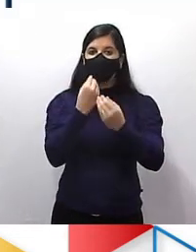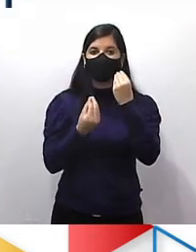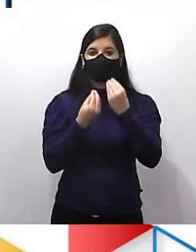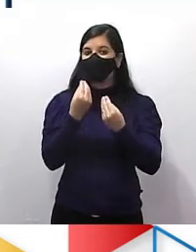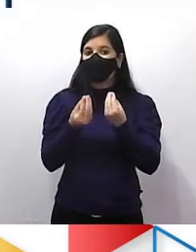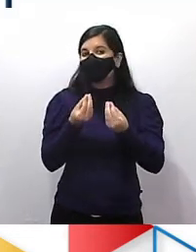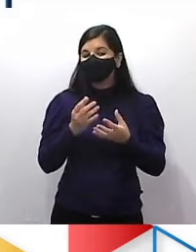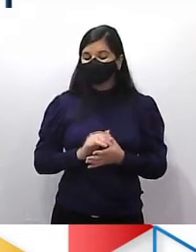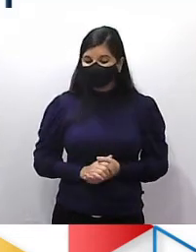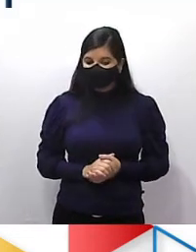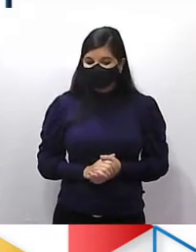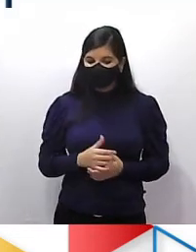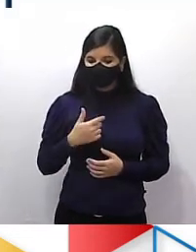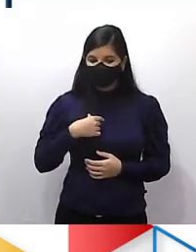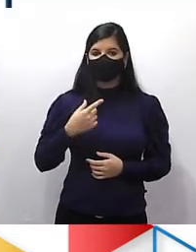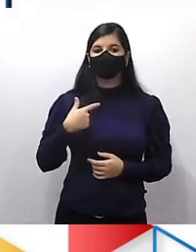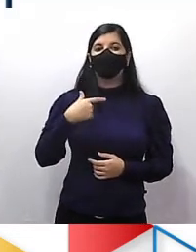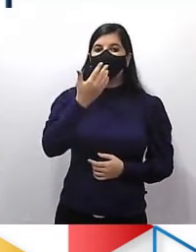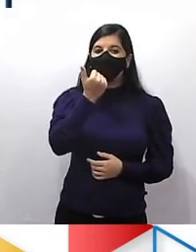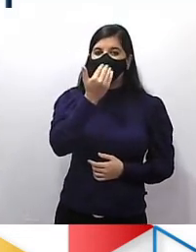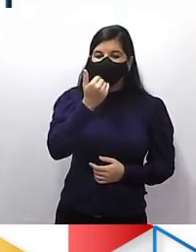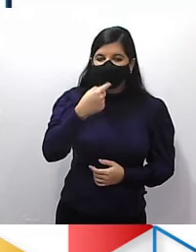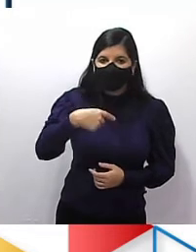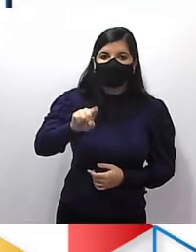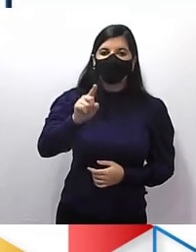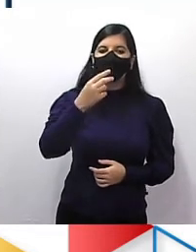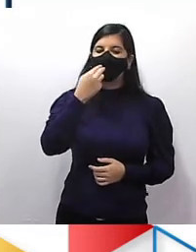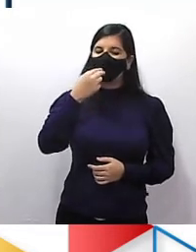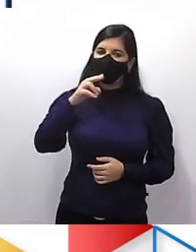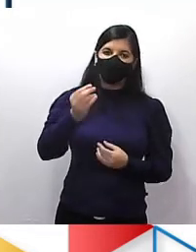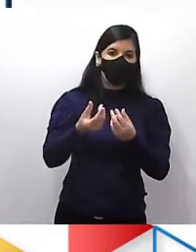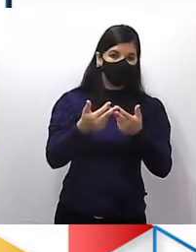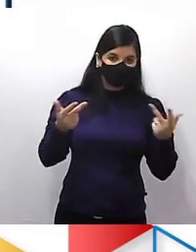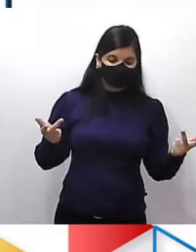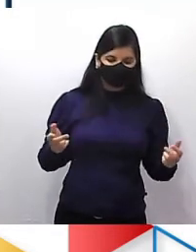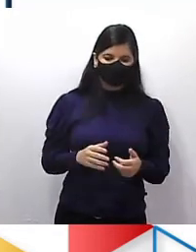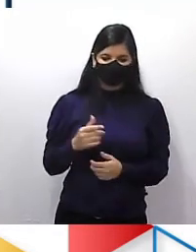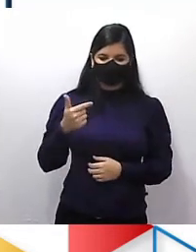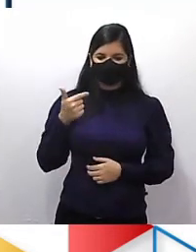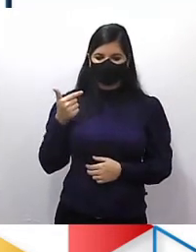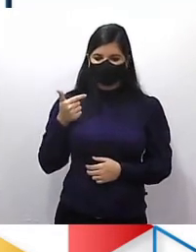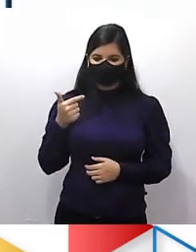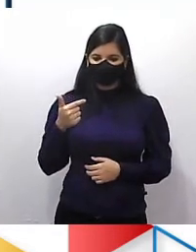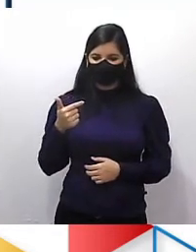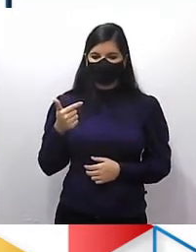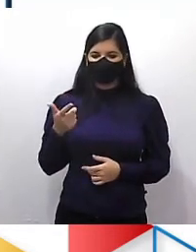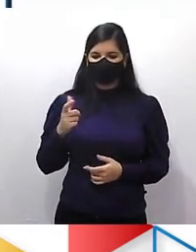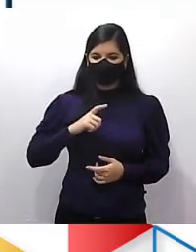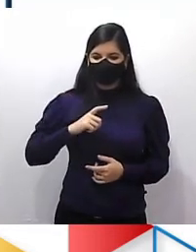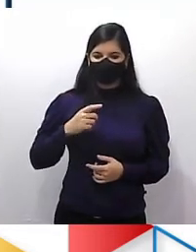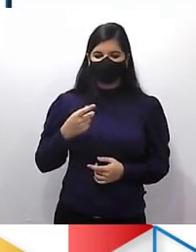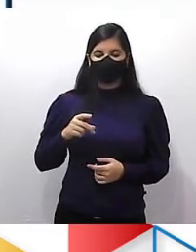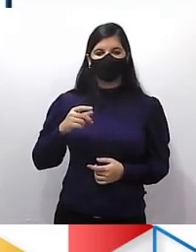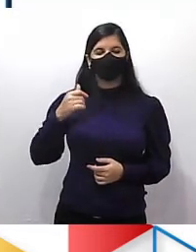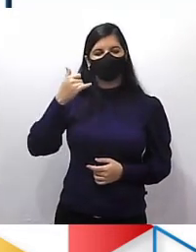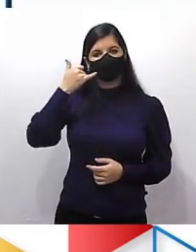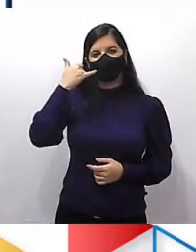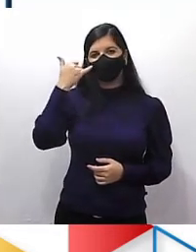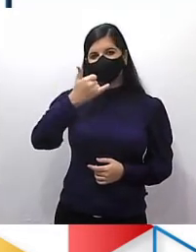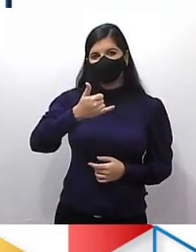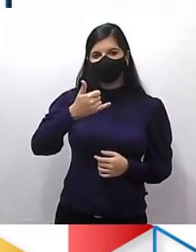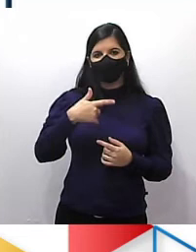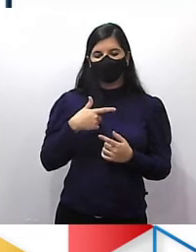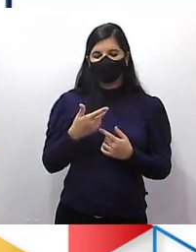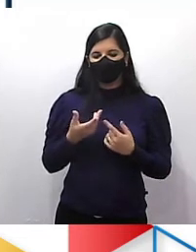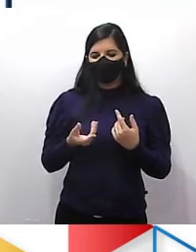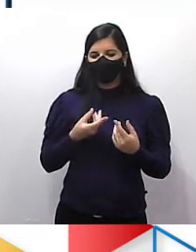I'm going to eat tal coisa. Number 2. Something you are going to call.